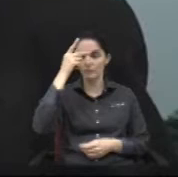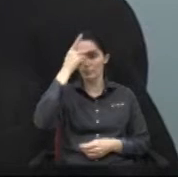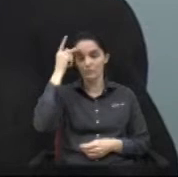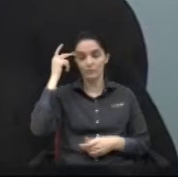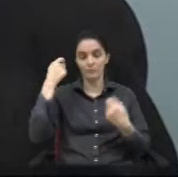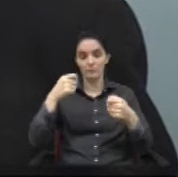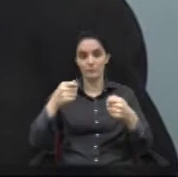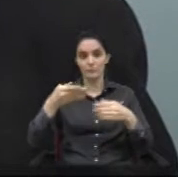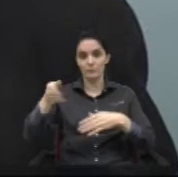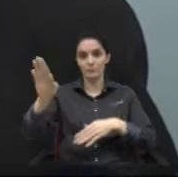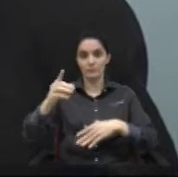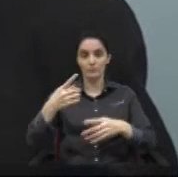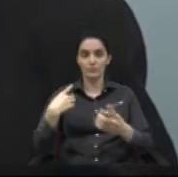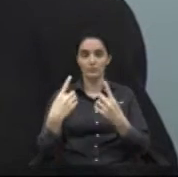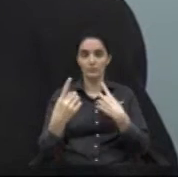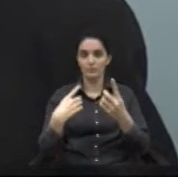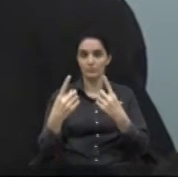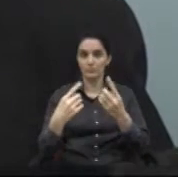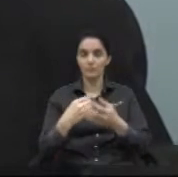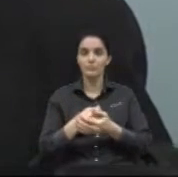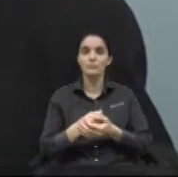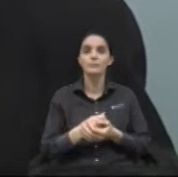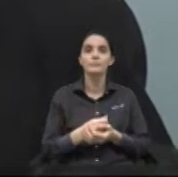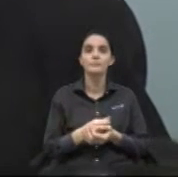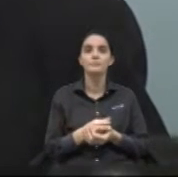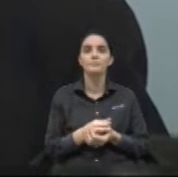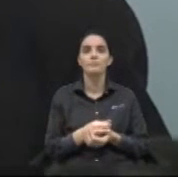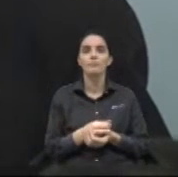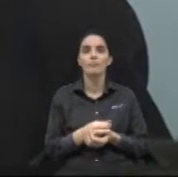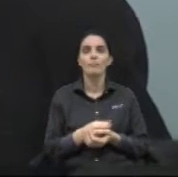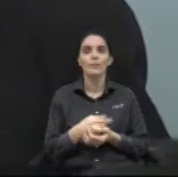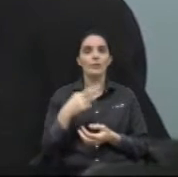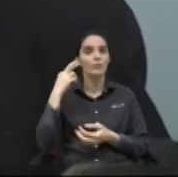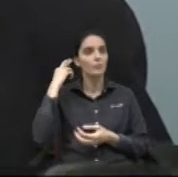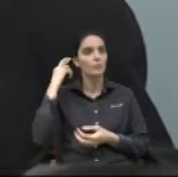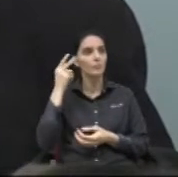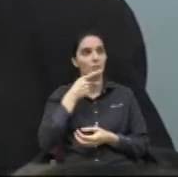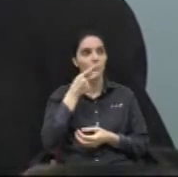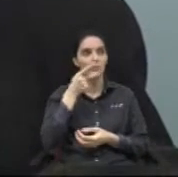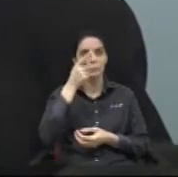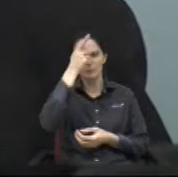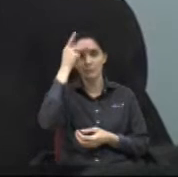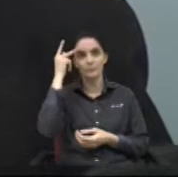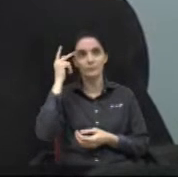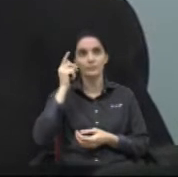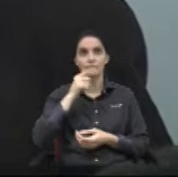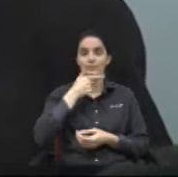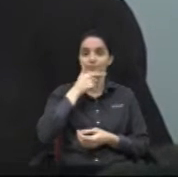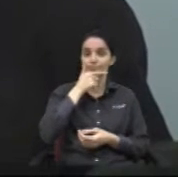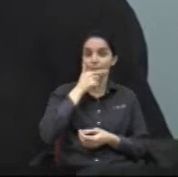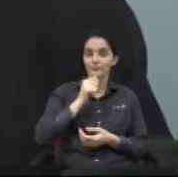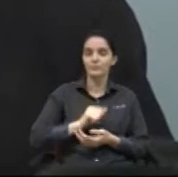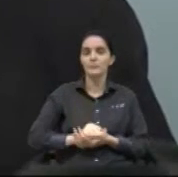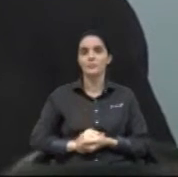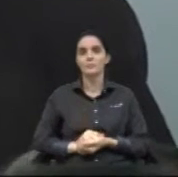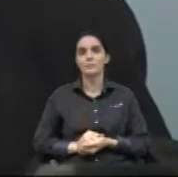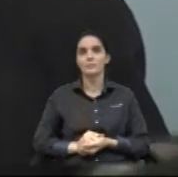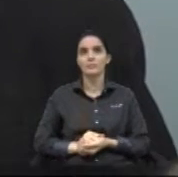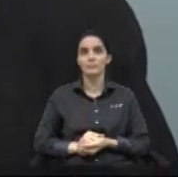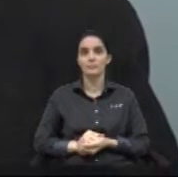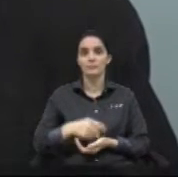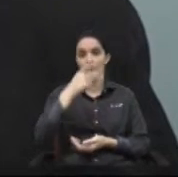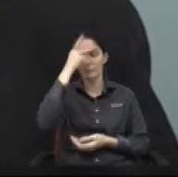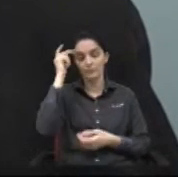ruas, porque quando o vereador Ronei dizia isso aqui lá atrás, alguém ria. E eu queria perguntar para aqueles que foram para a rua, se vão continuar